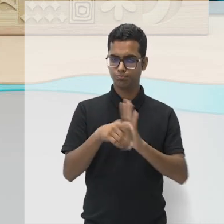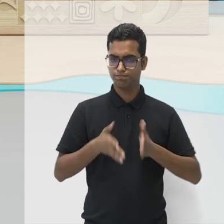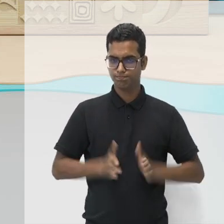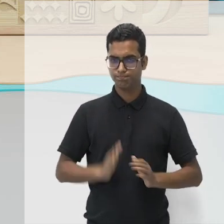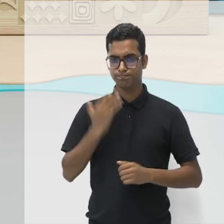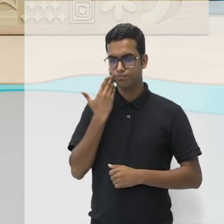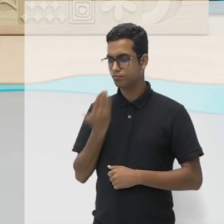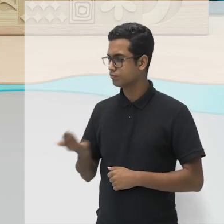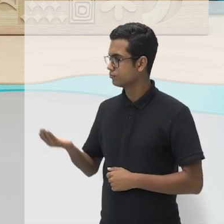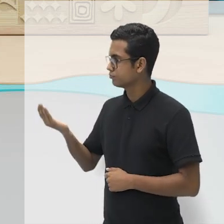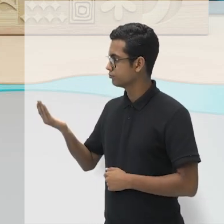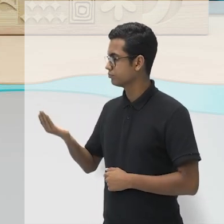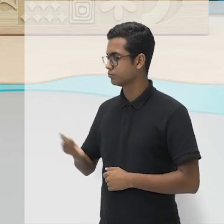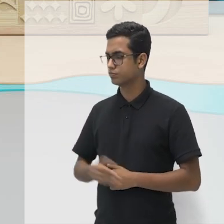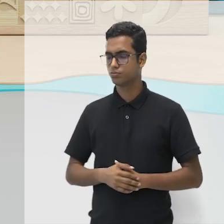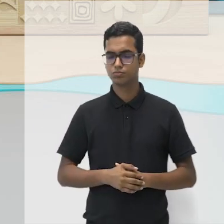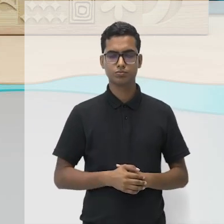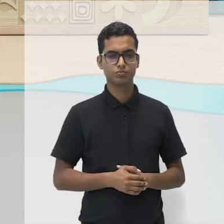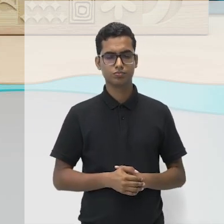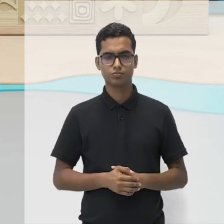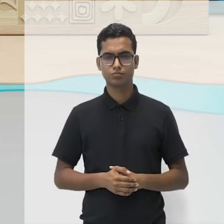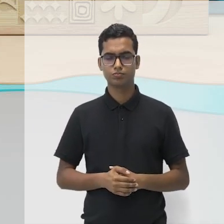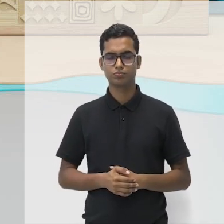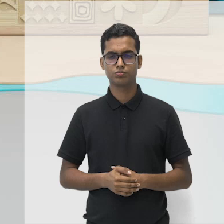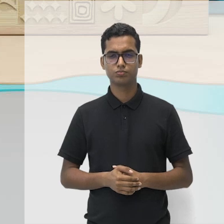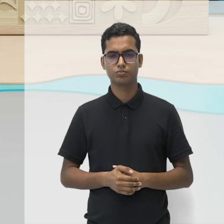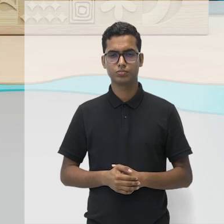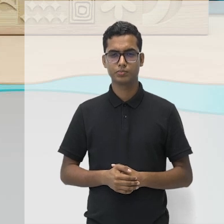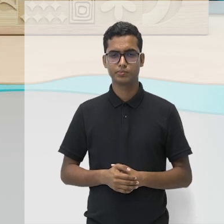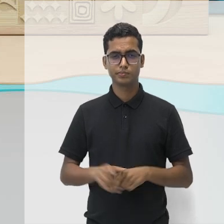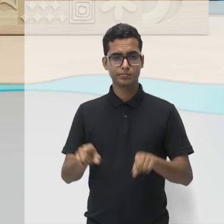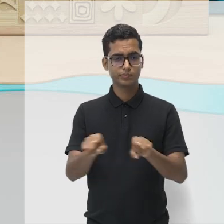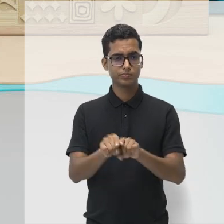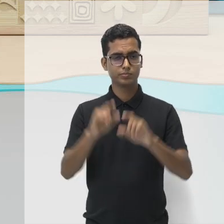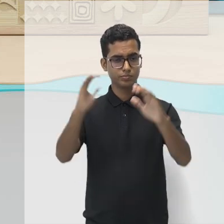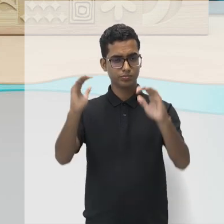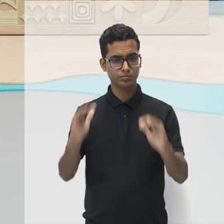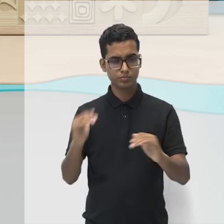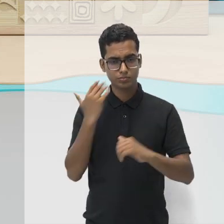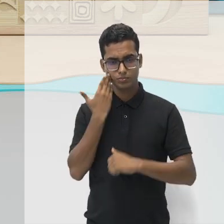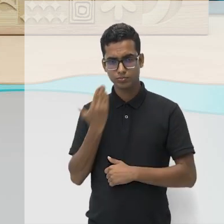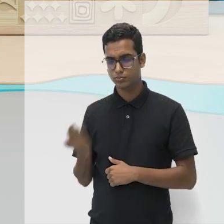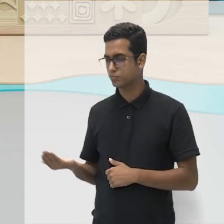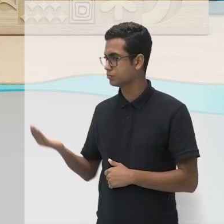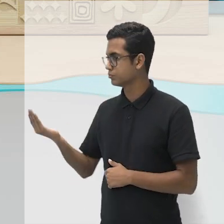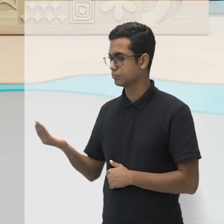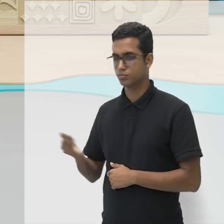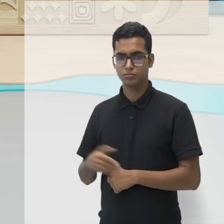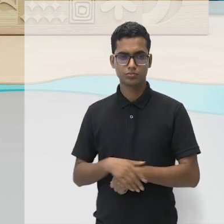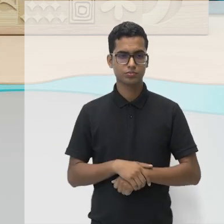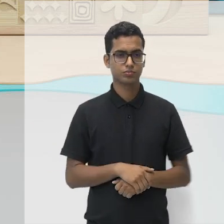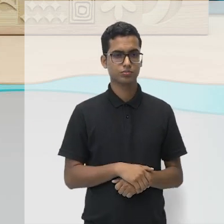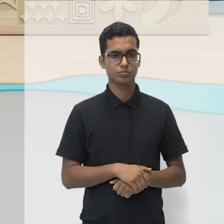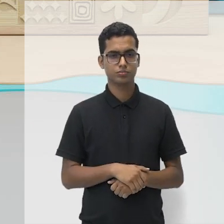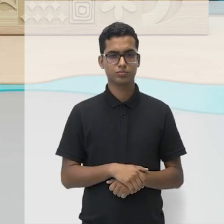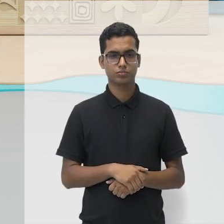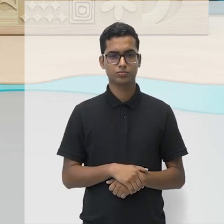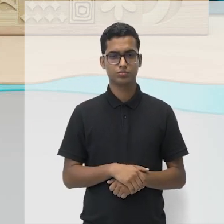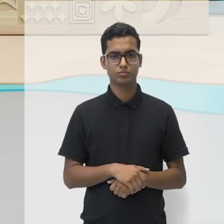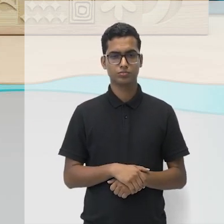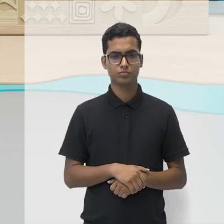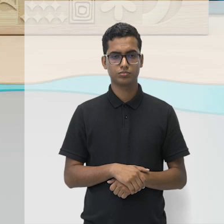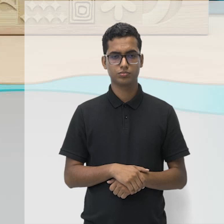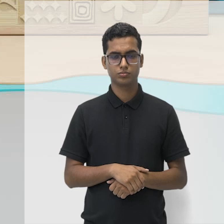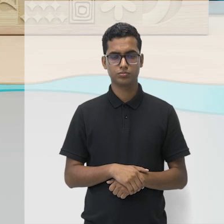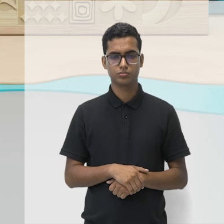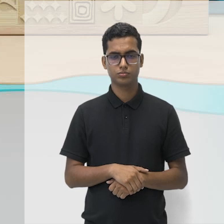de nascença, local onde você nasceu, tá? Outro aspecto também importante relacionado às informações pessoais é